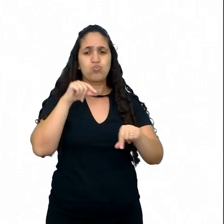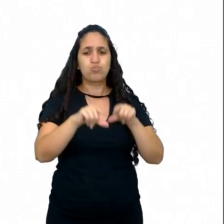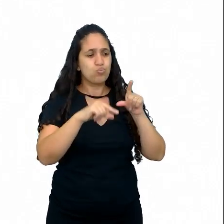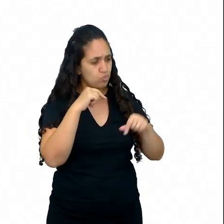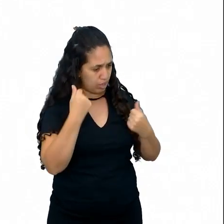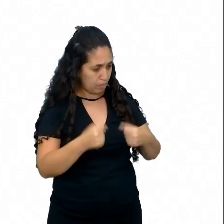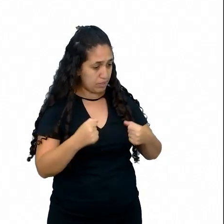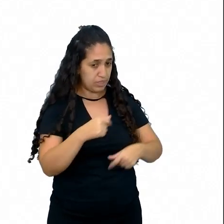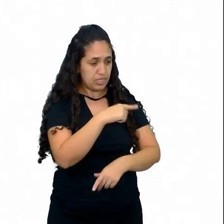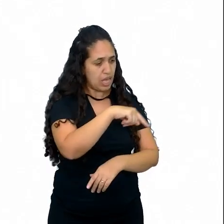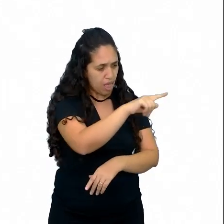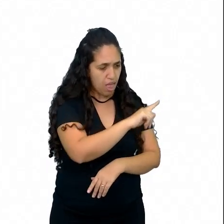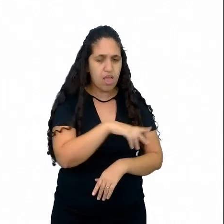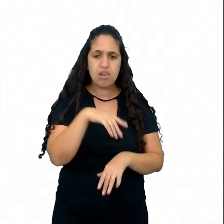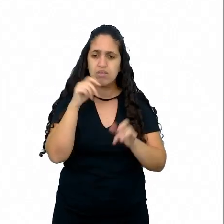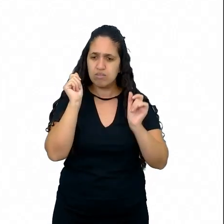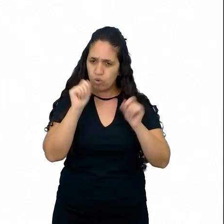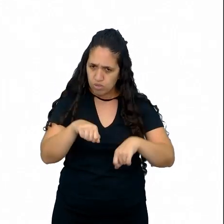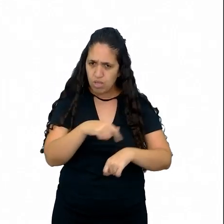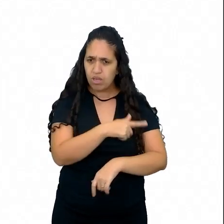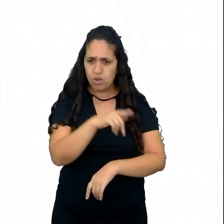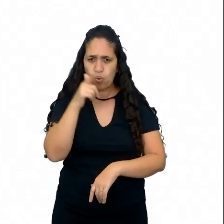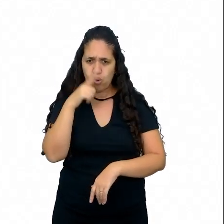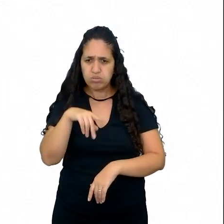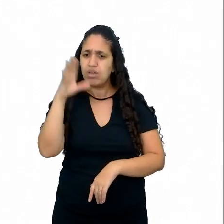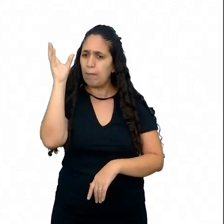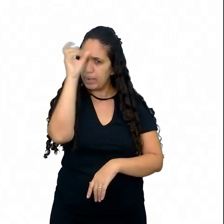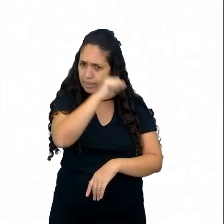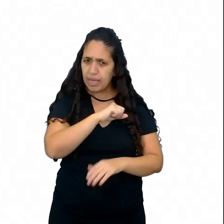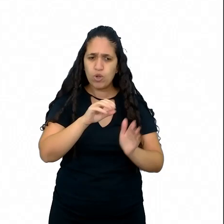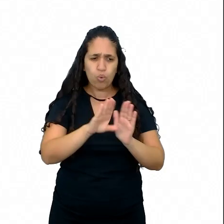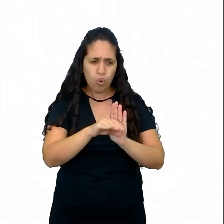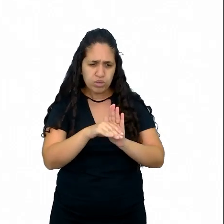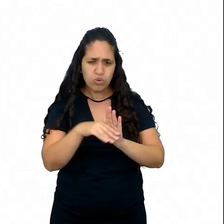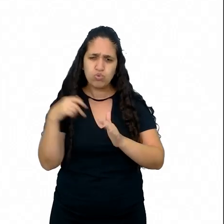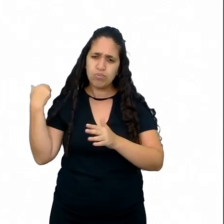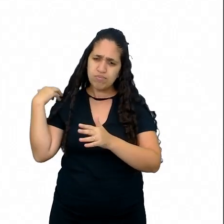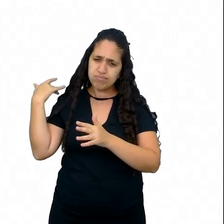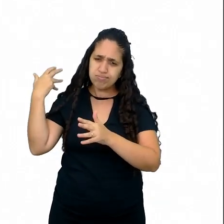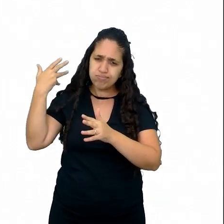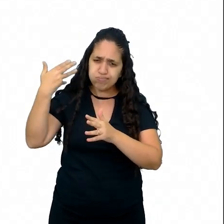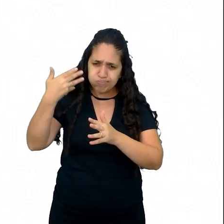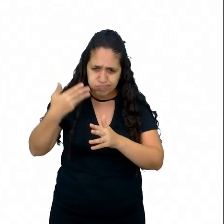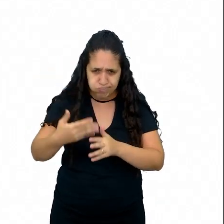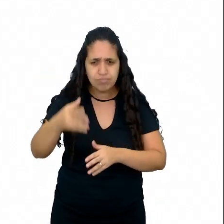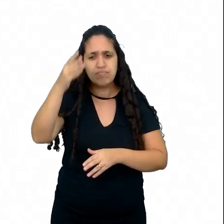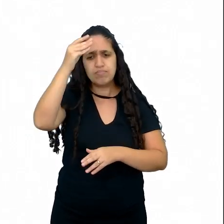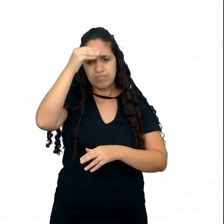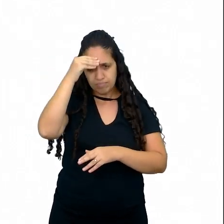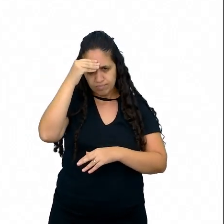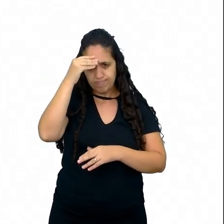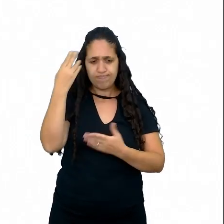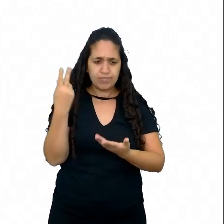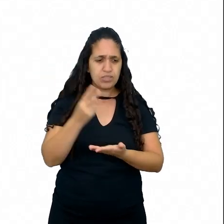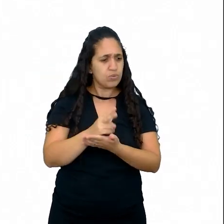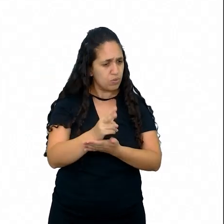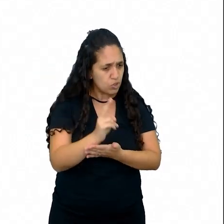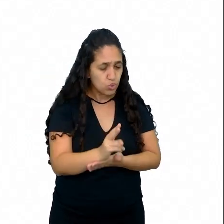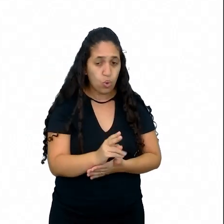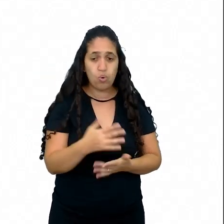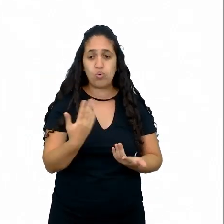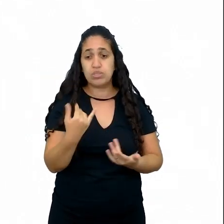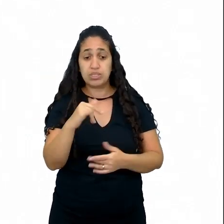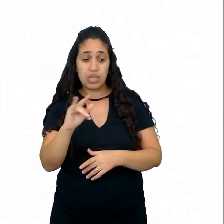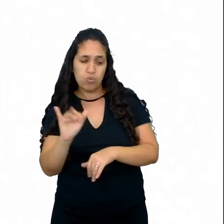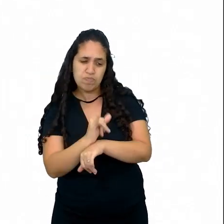alunos deram conta, se aprenderam a fazer aquilo lá, se o conteúdo foi recuperado, se está bem, eu continuo. Se não, vou ter que talvez fazer uma outra